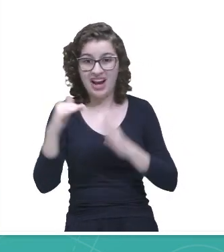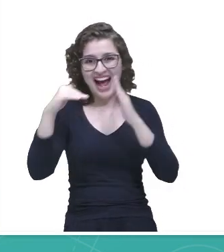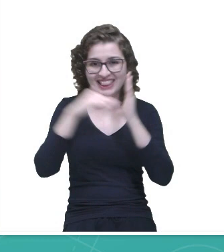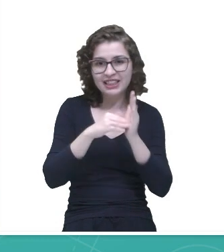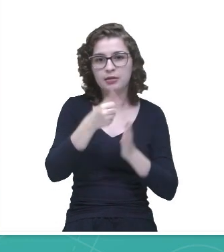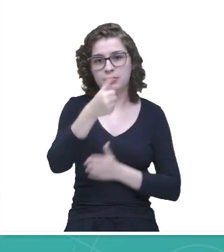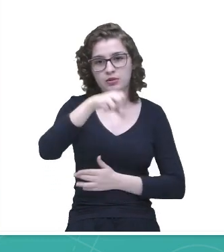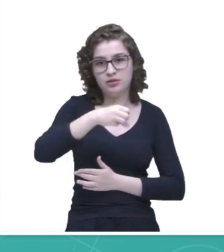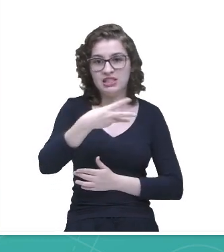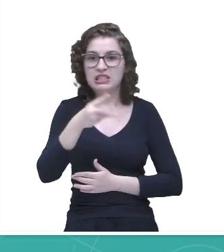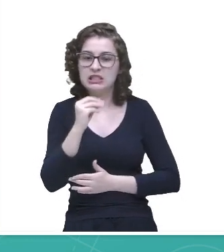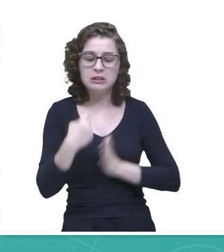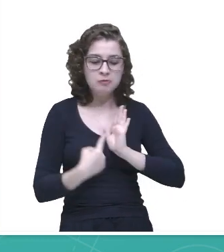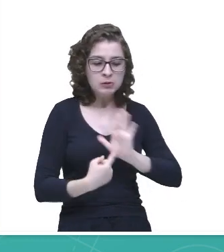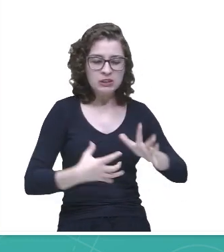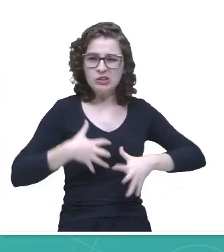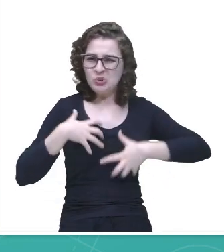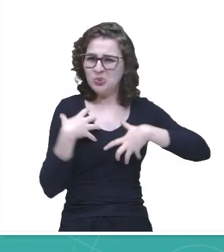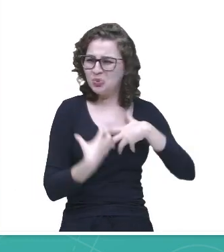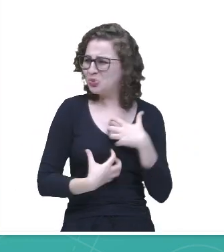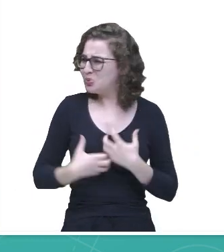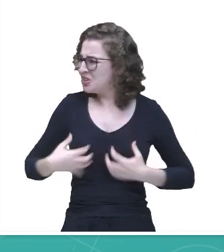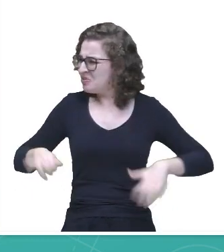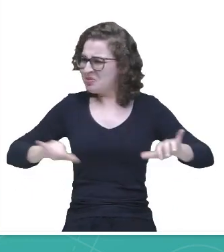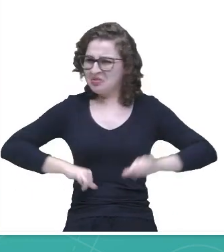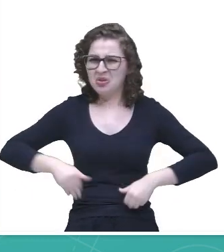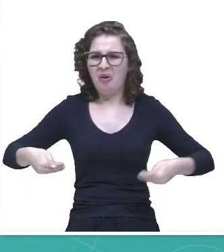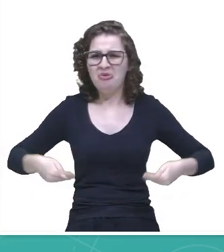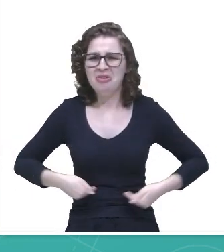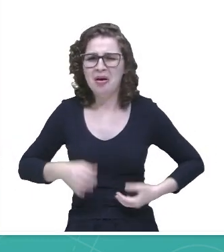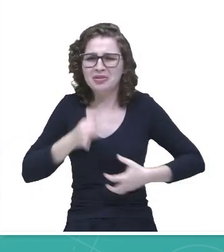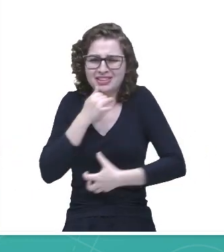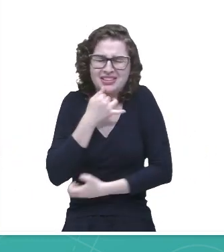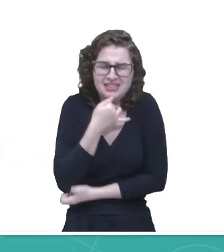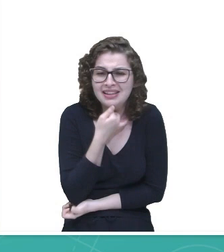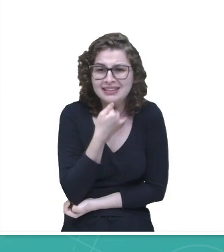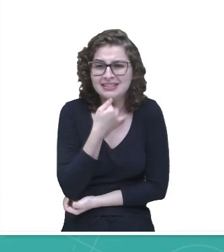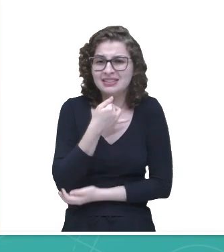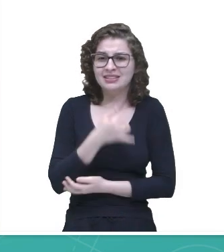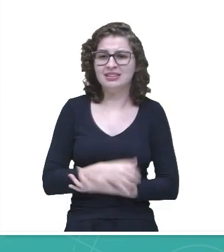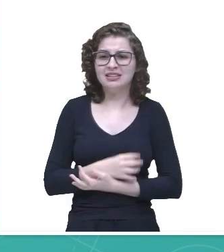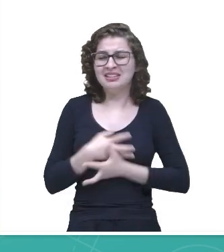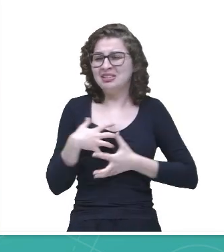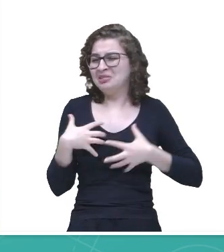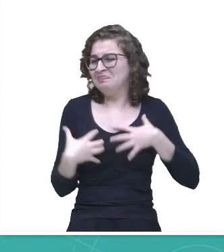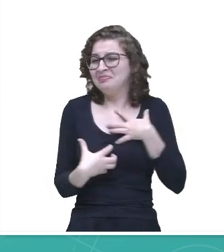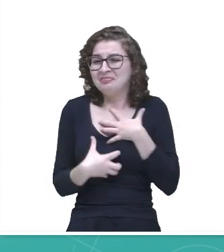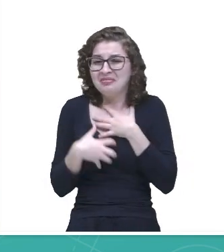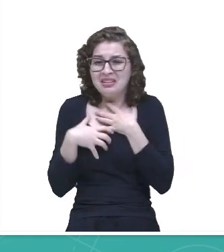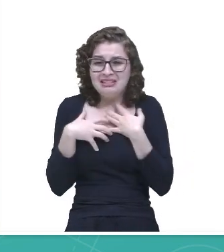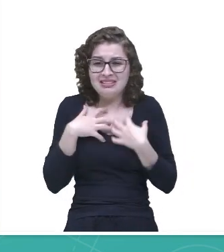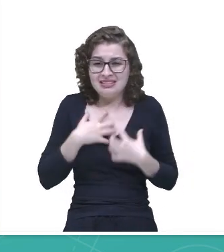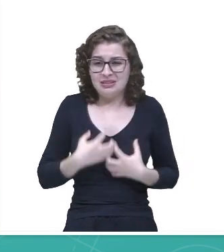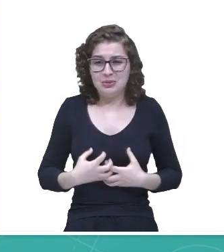trabalhavam a questão da angústia, da dor, da fome, da tristeza, né? A melancolia estava muito